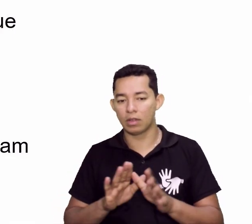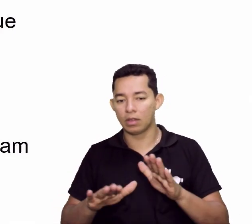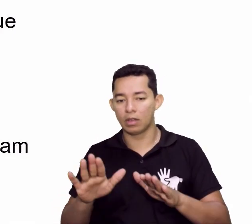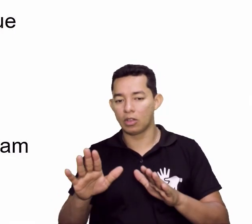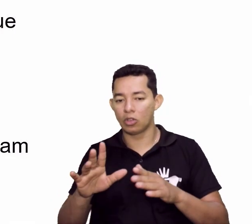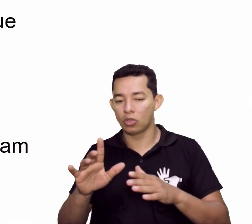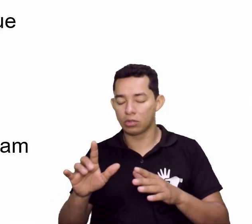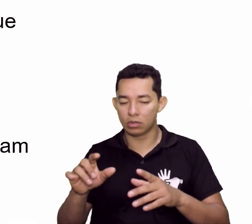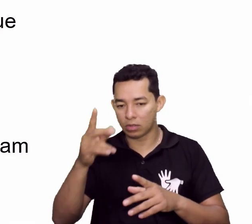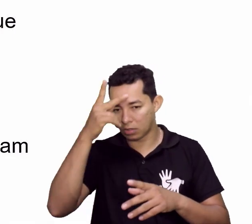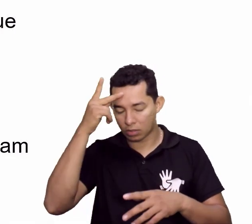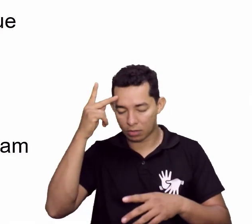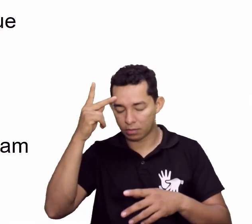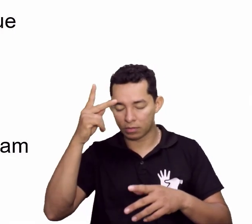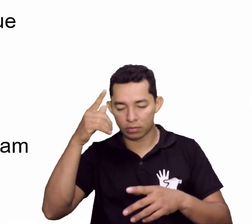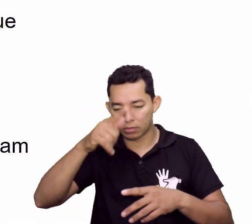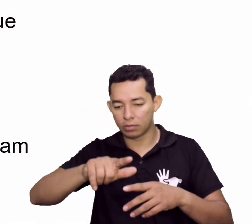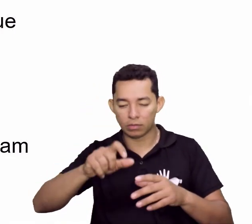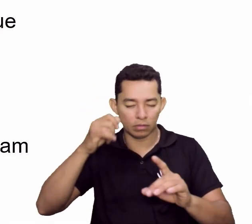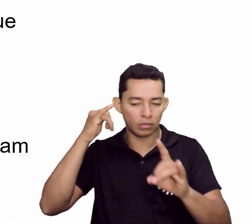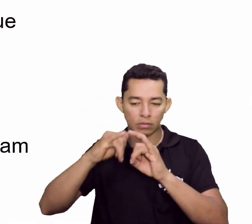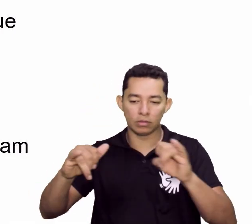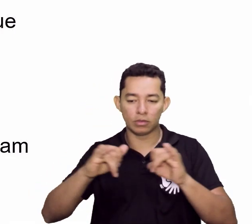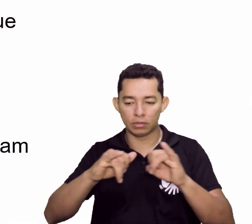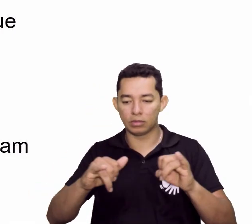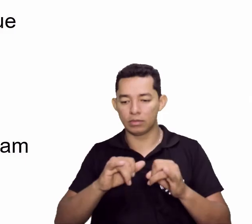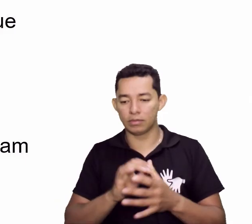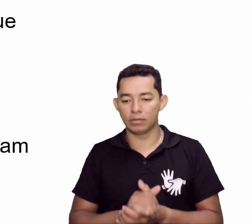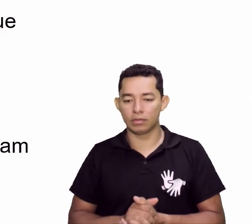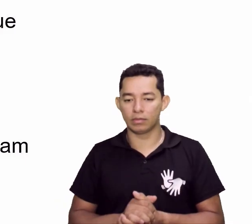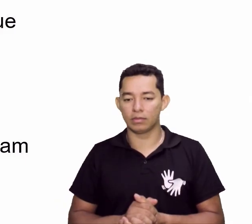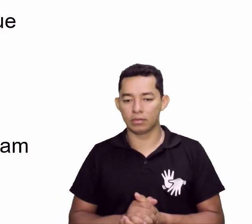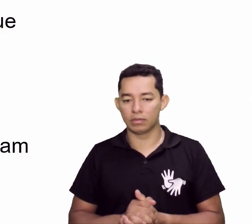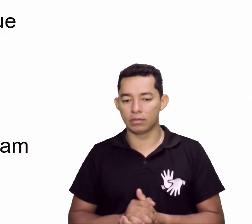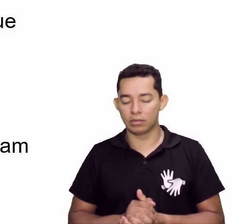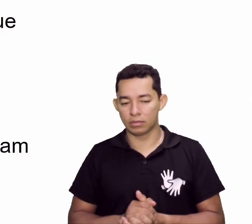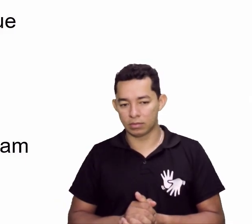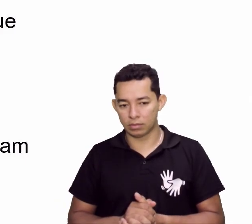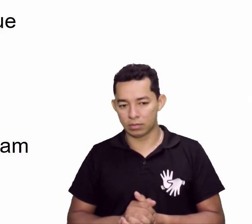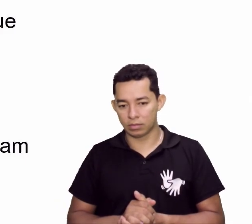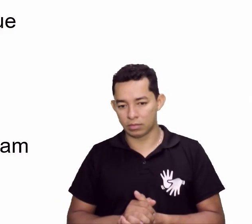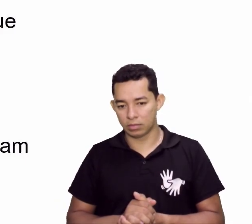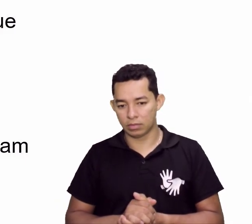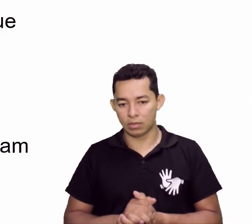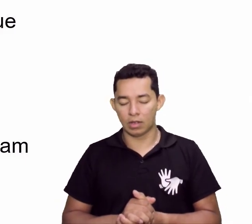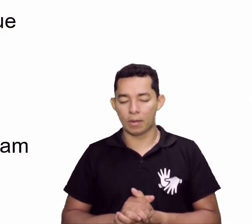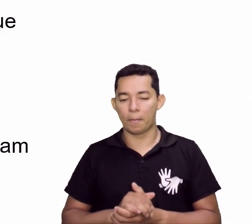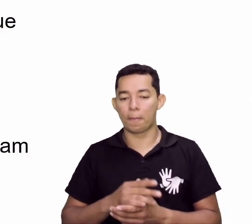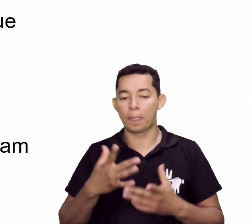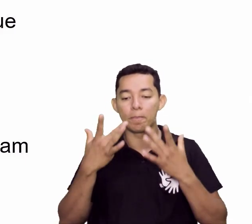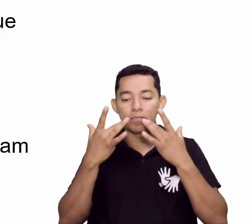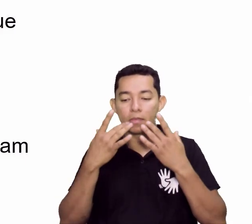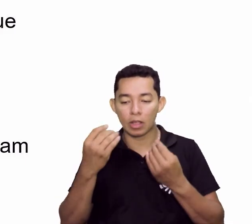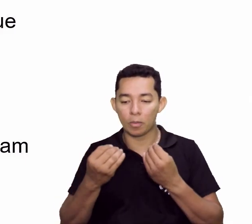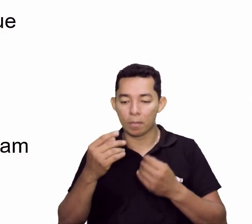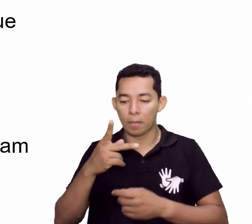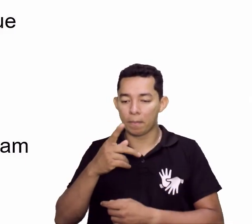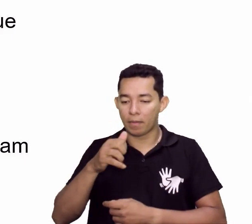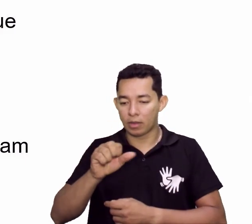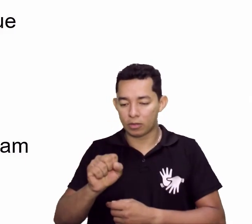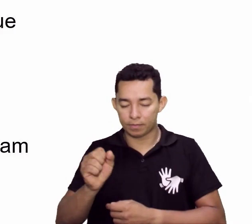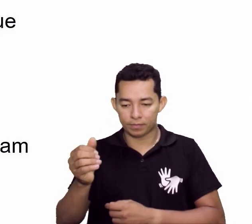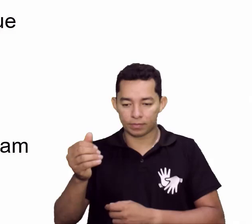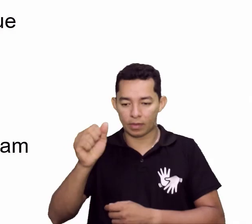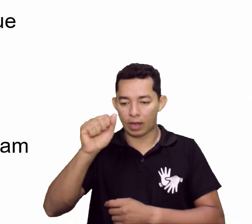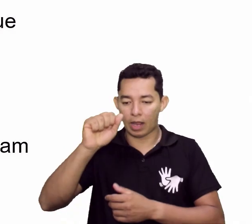pessoas ficavam sendo informadas, né? Artistas como Pedro Américo e Vitor Meireles